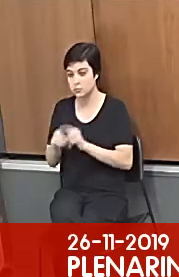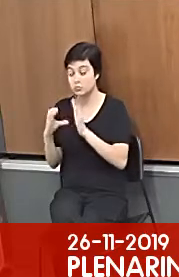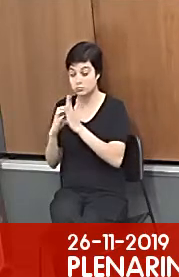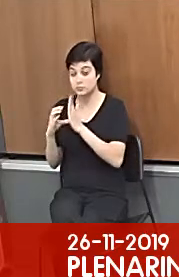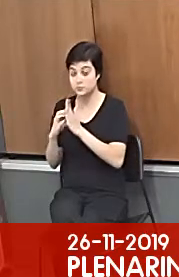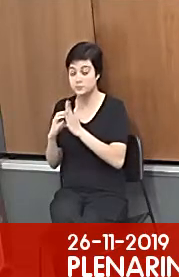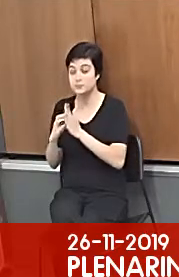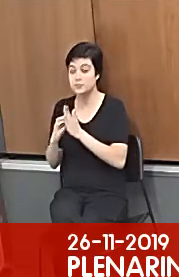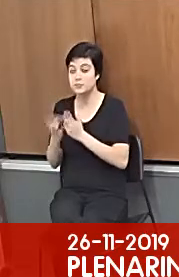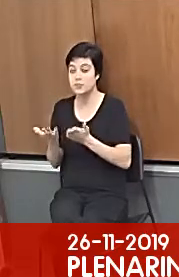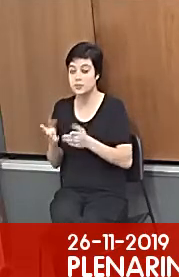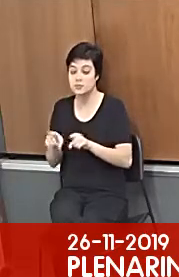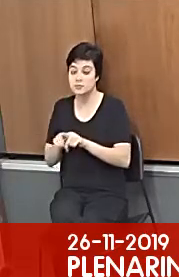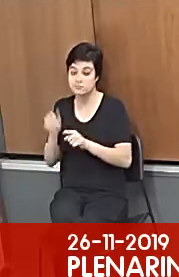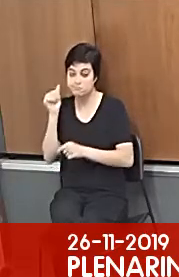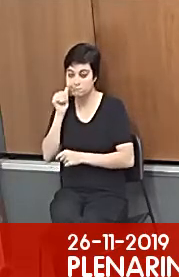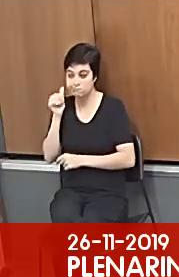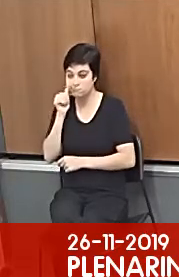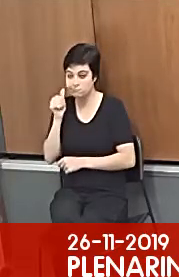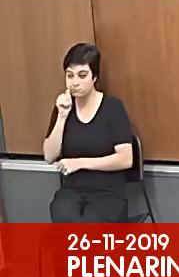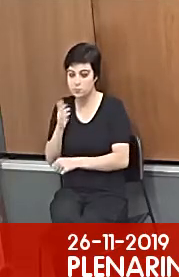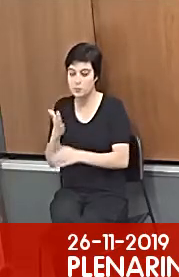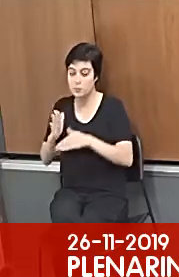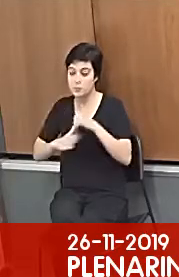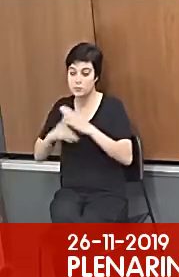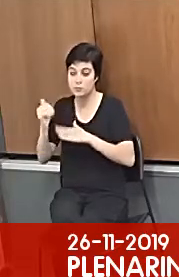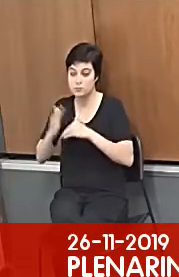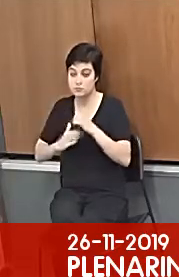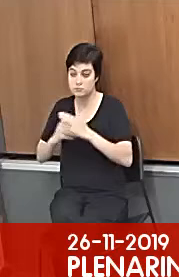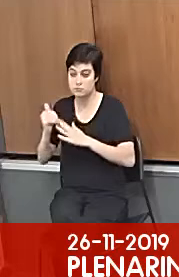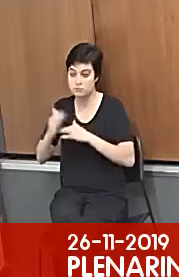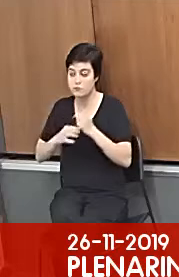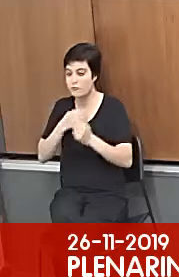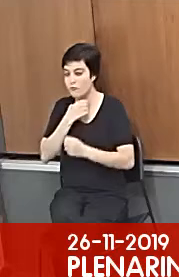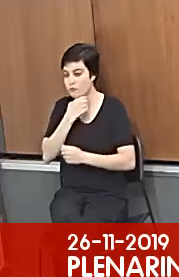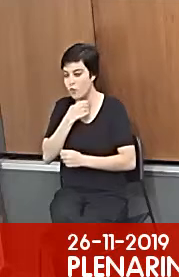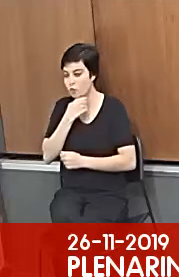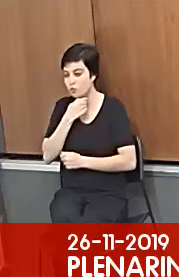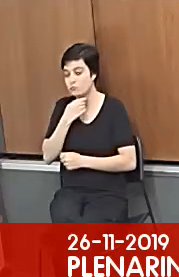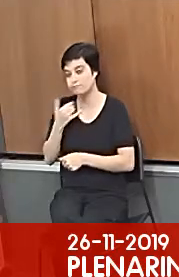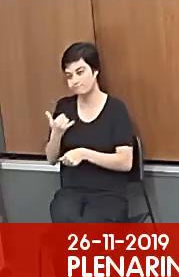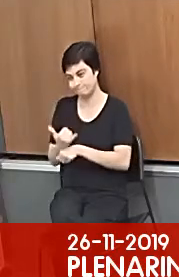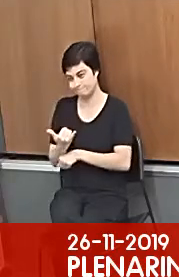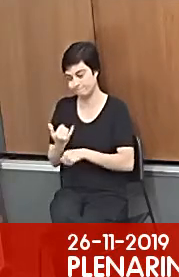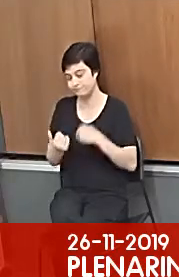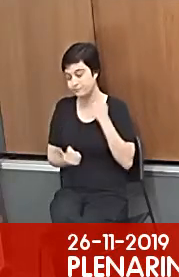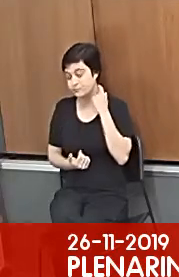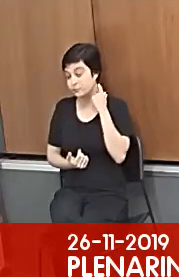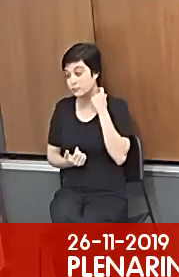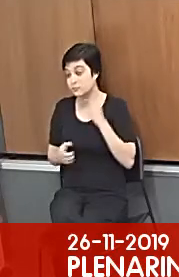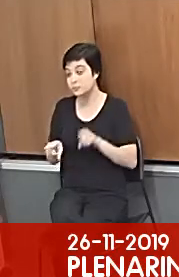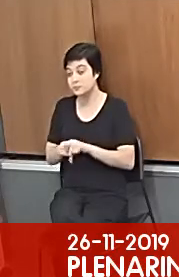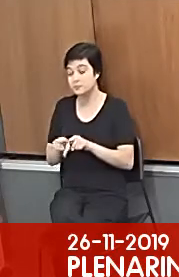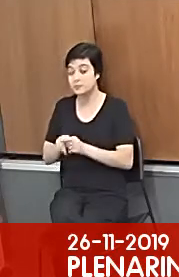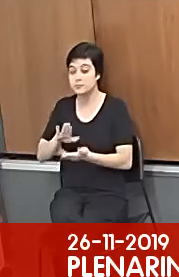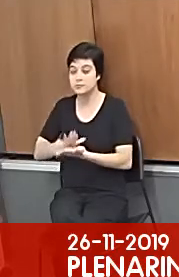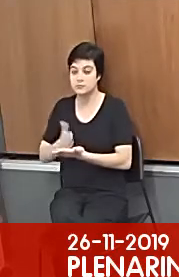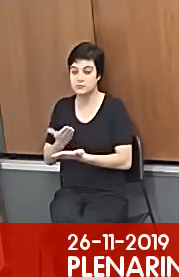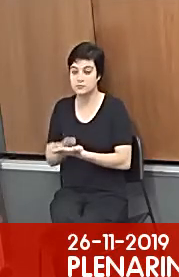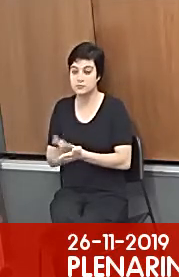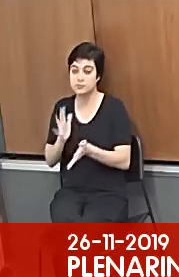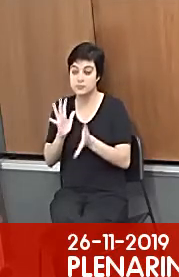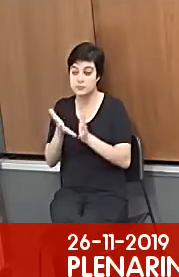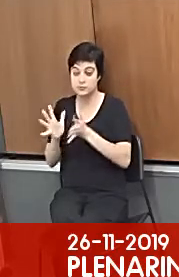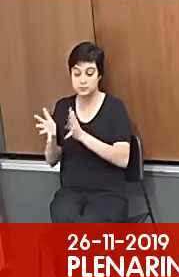fonoaudióloga, infelizmente não puderam comparecer nessa audiência. Quero aqui registrar os intérpretes de